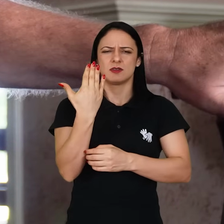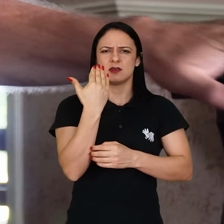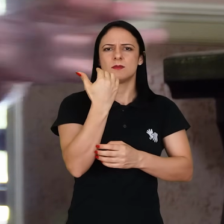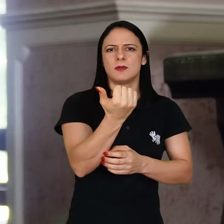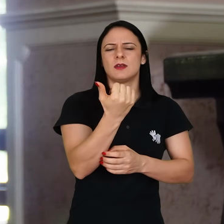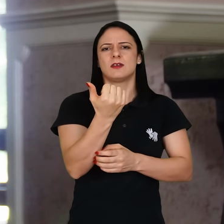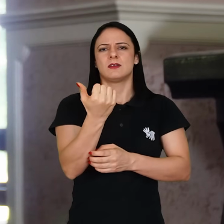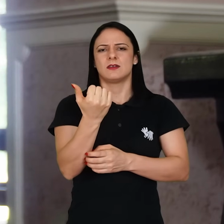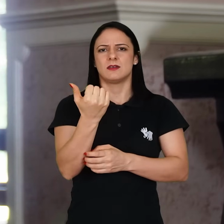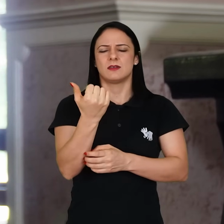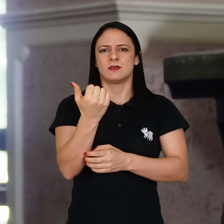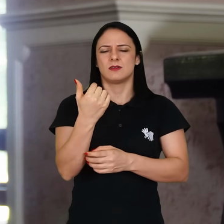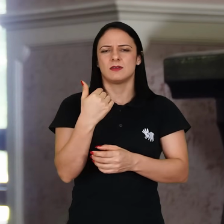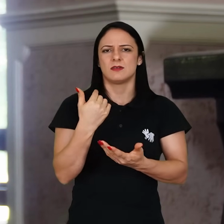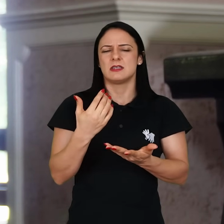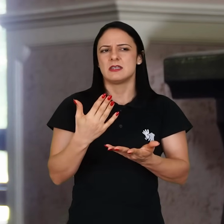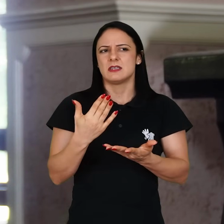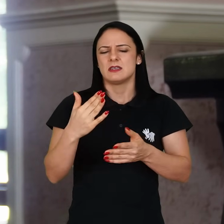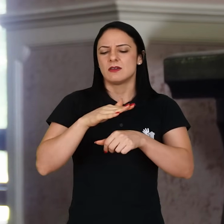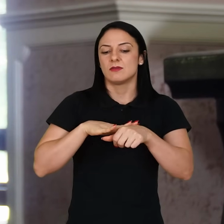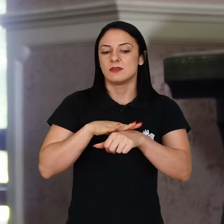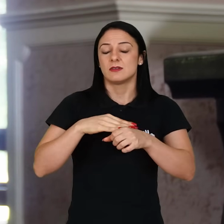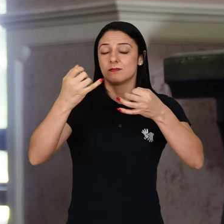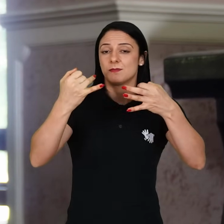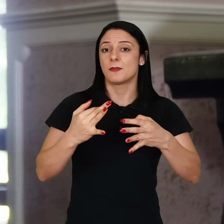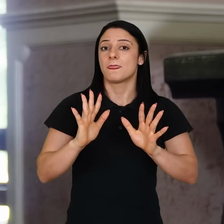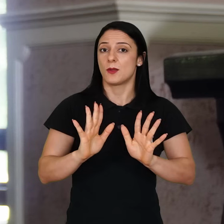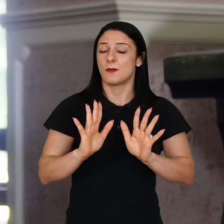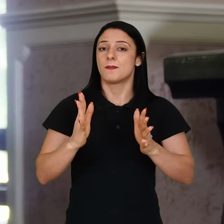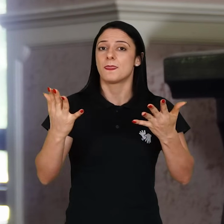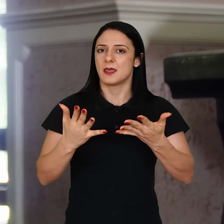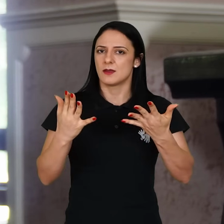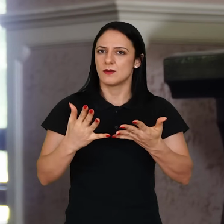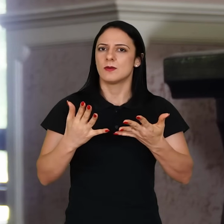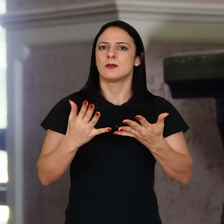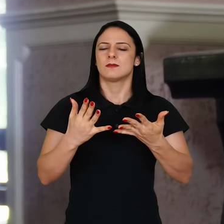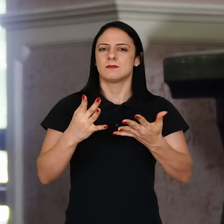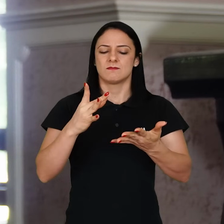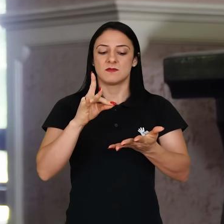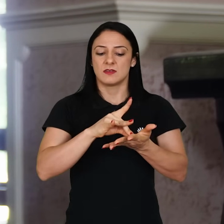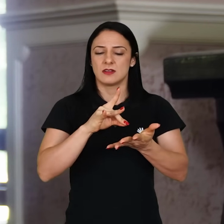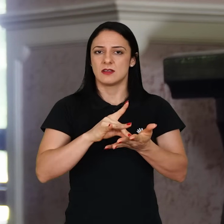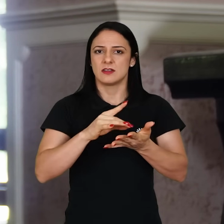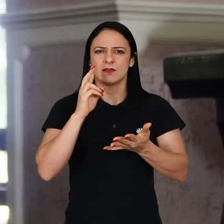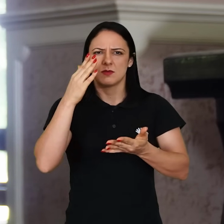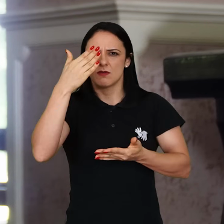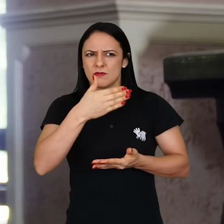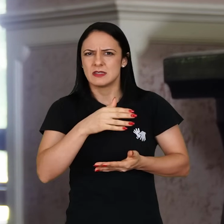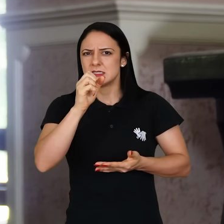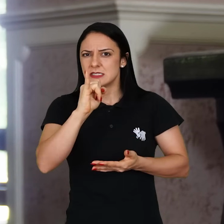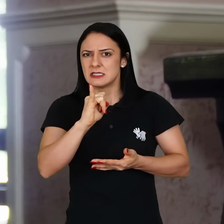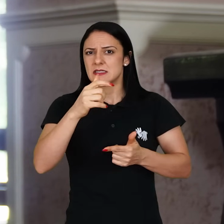minha esposa sentada de cabeça baixa, falou assim, olha, a gente agora vai confirmar se ele está